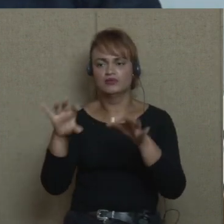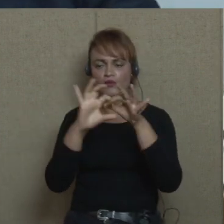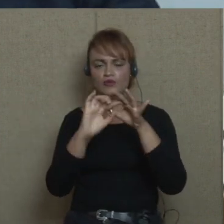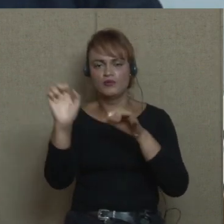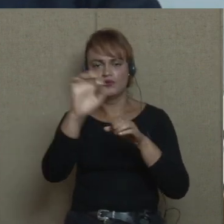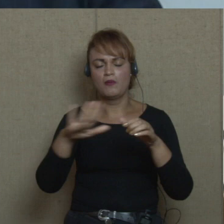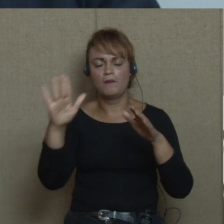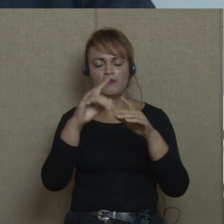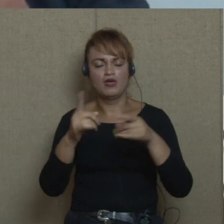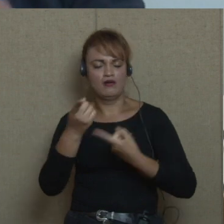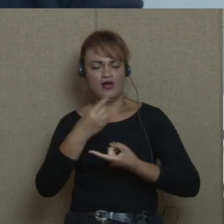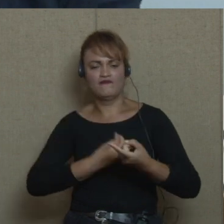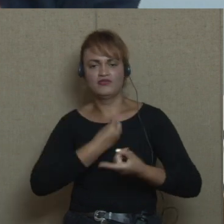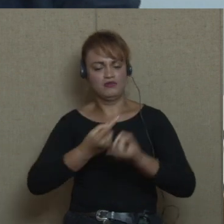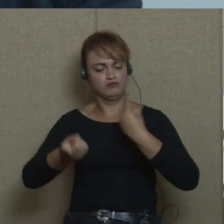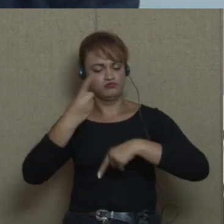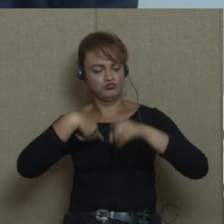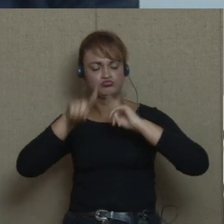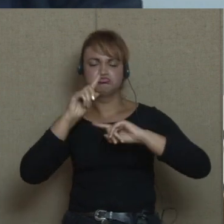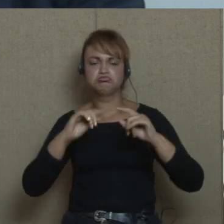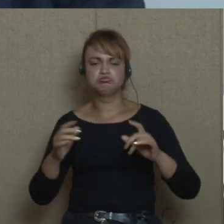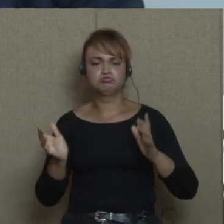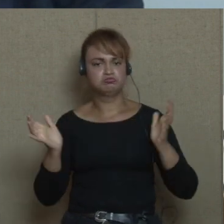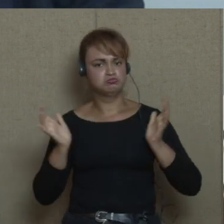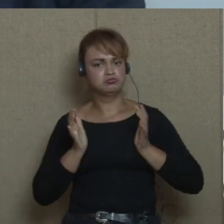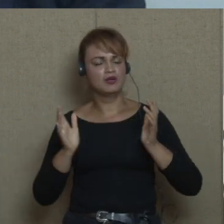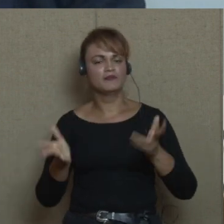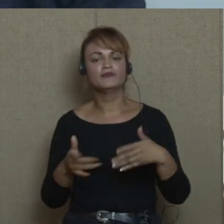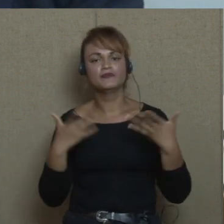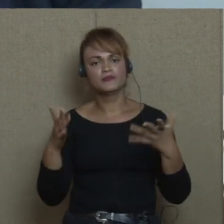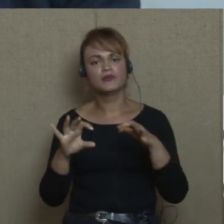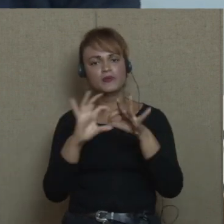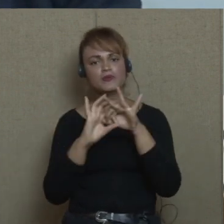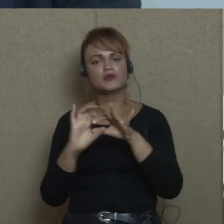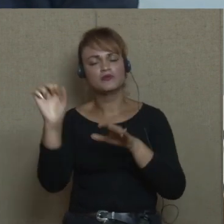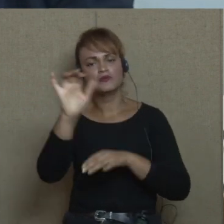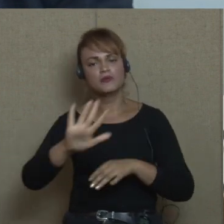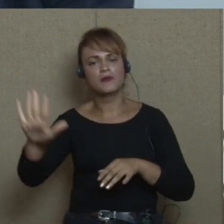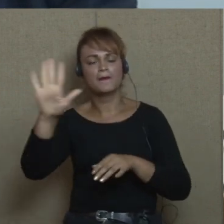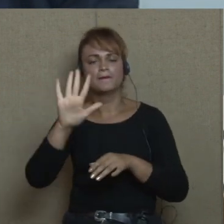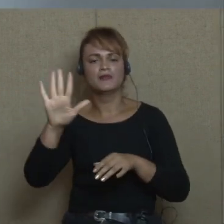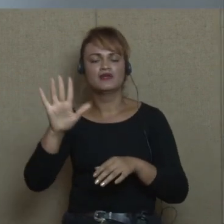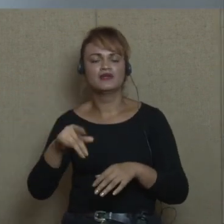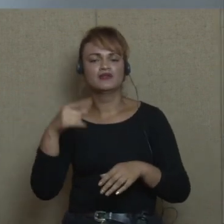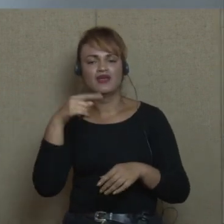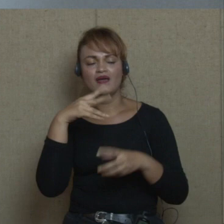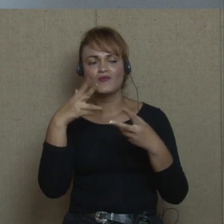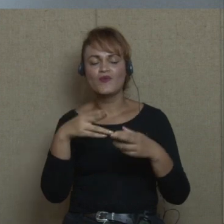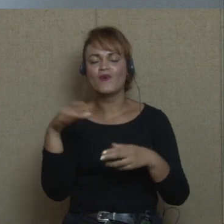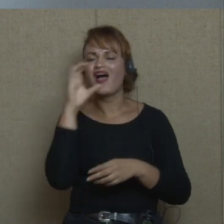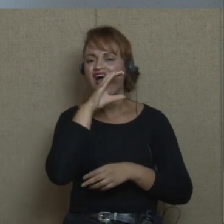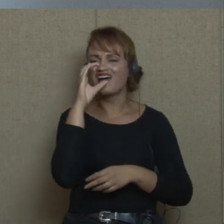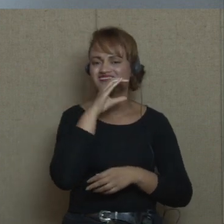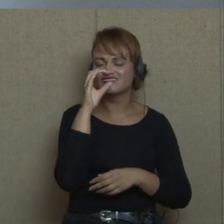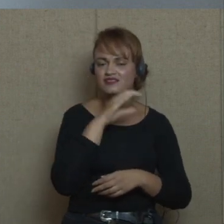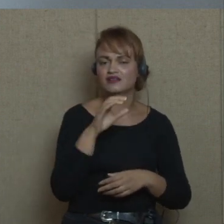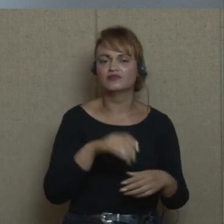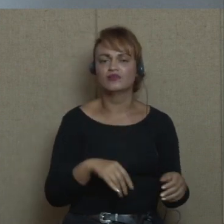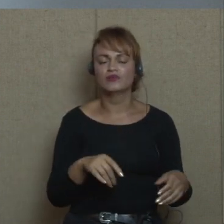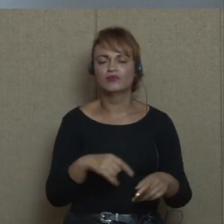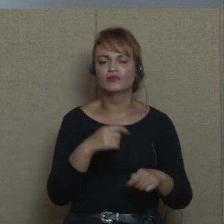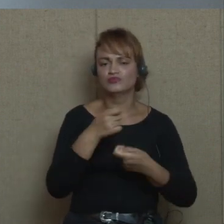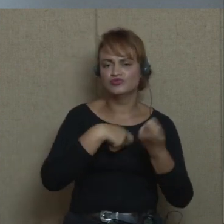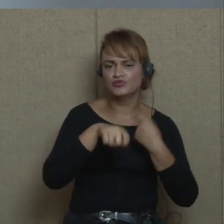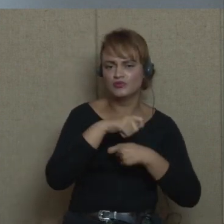rapidamente. Então, a União Europeia se apresentou como um acelerador de